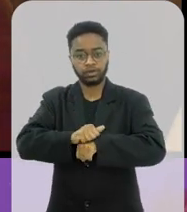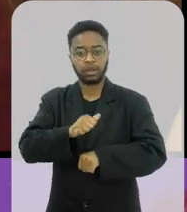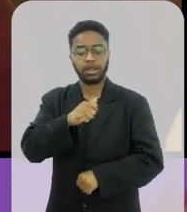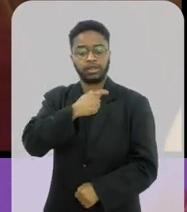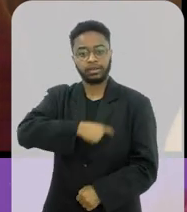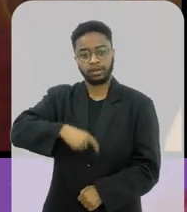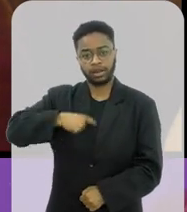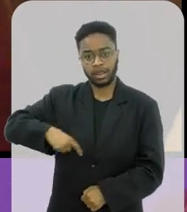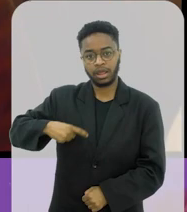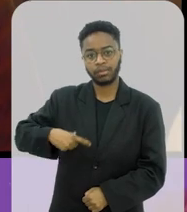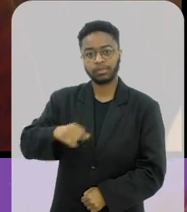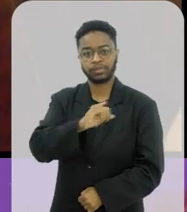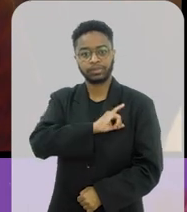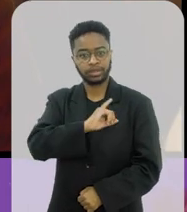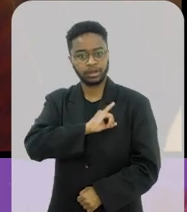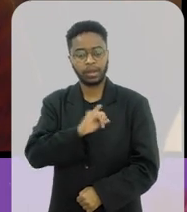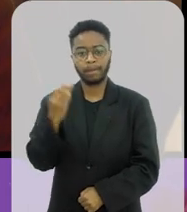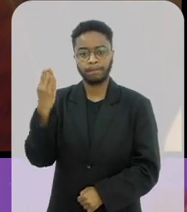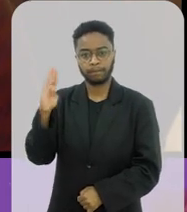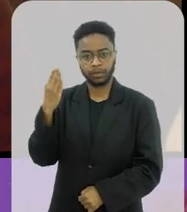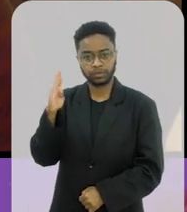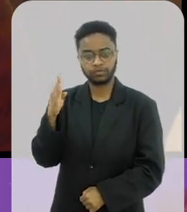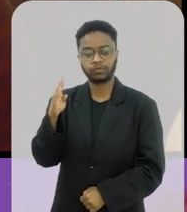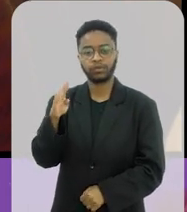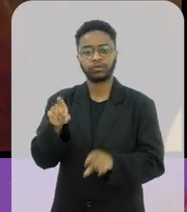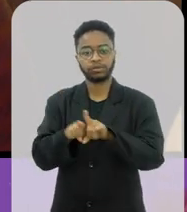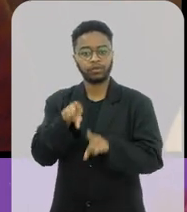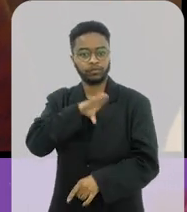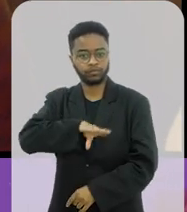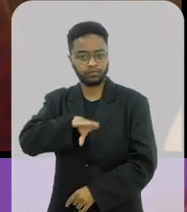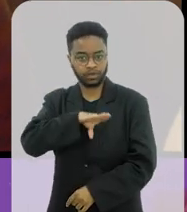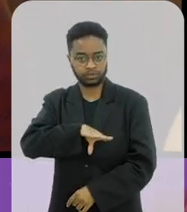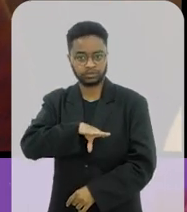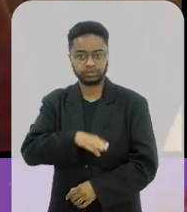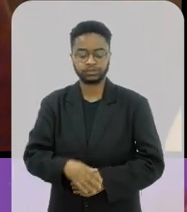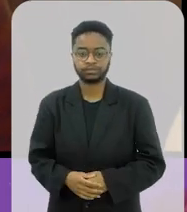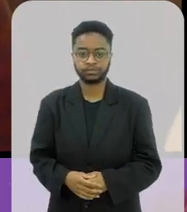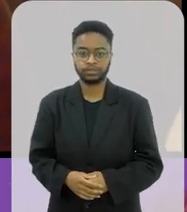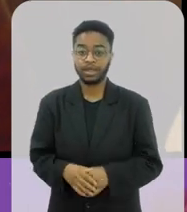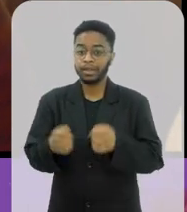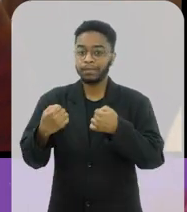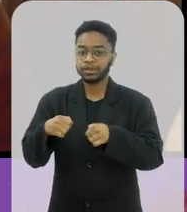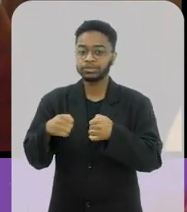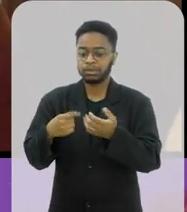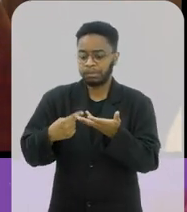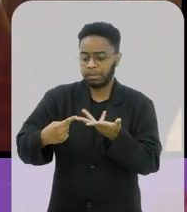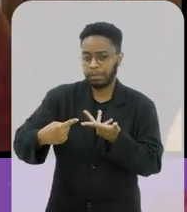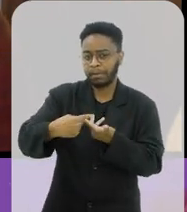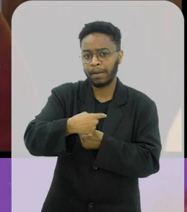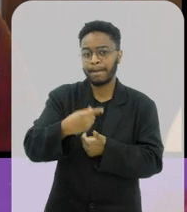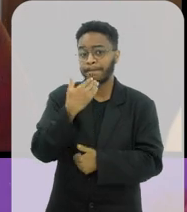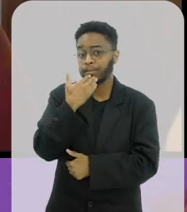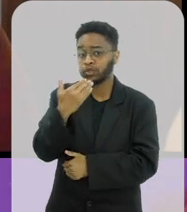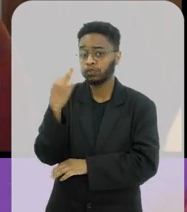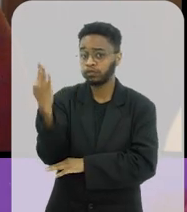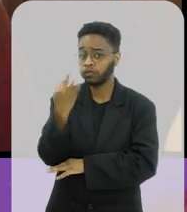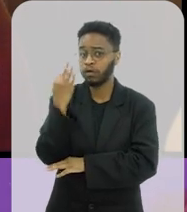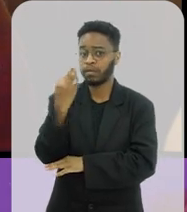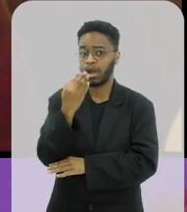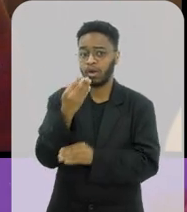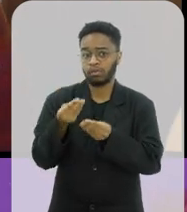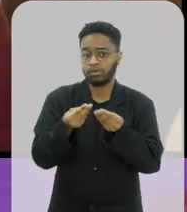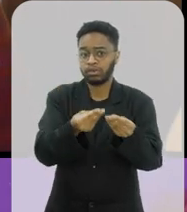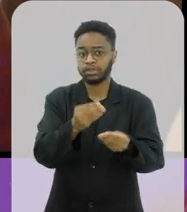Grêmio, o Internacional, Botafogo, SAF e o Vasco, SAF, fizessem um pedido formal